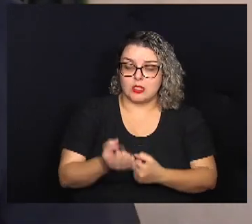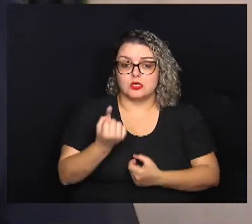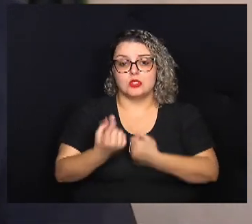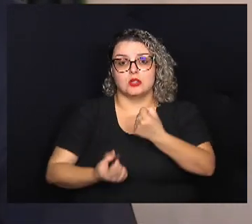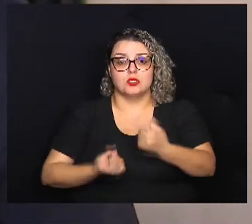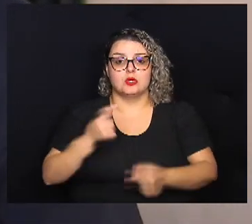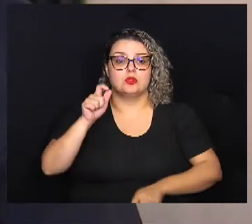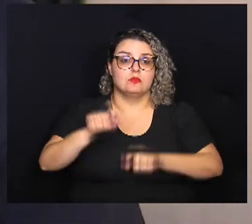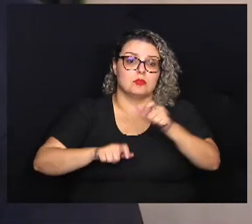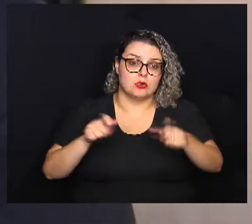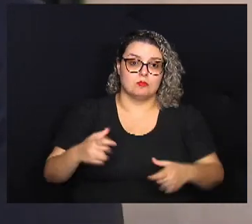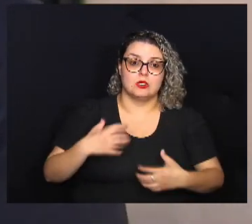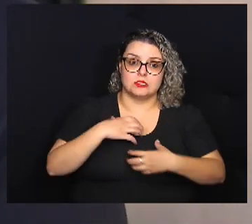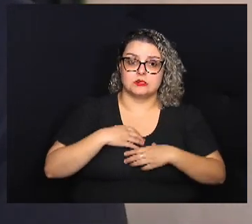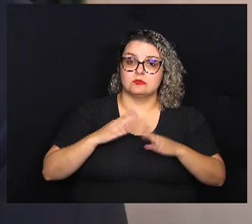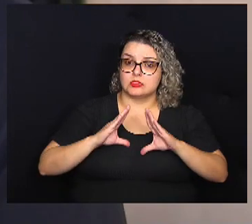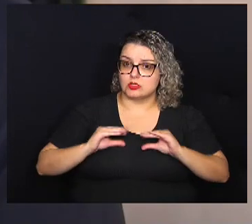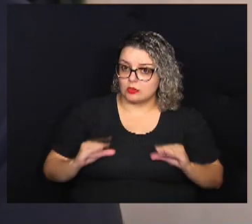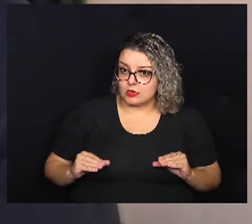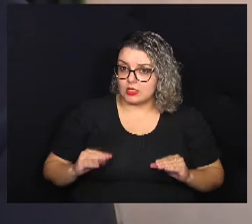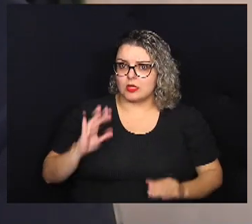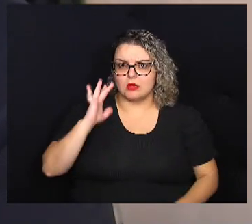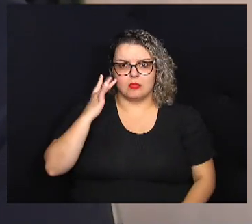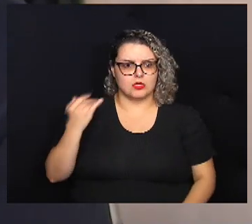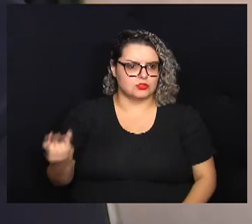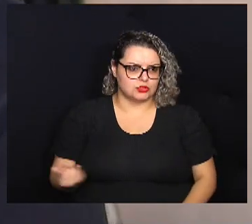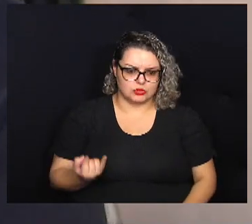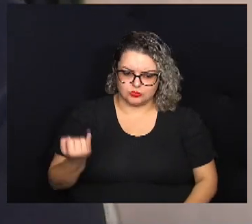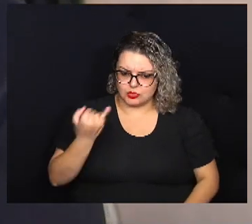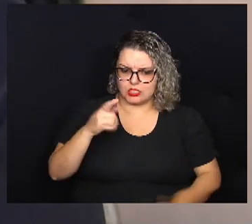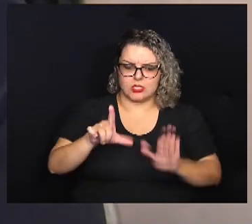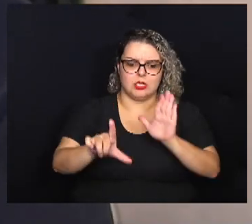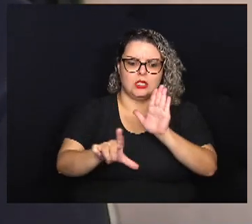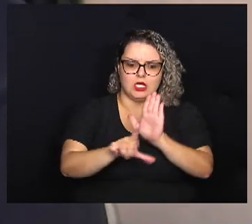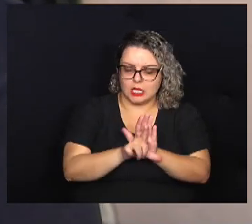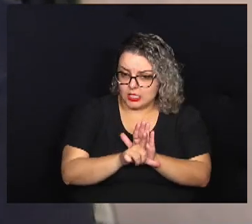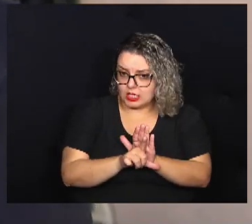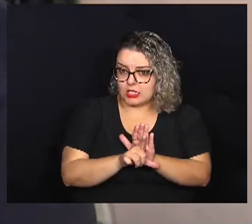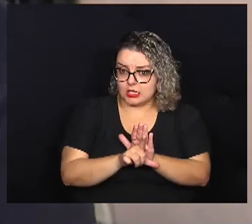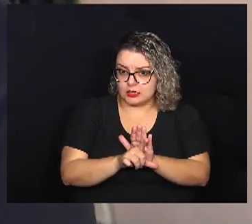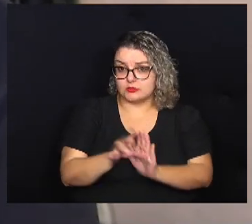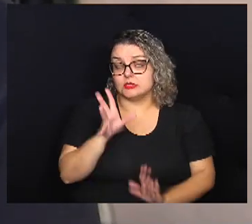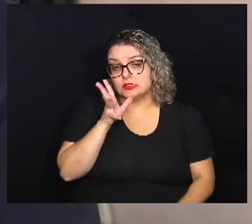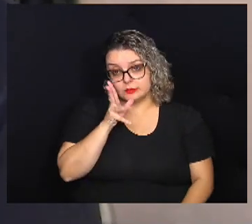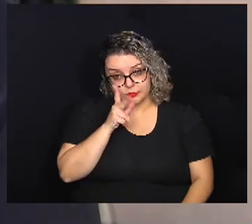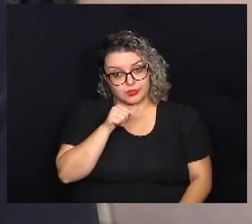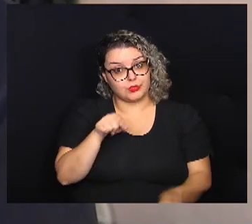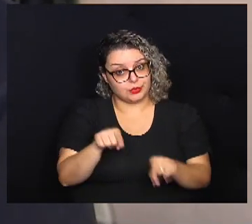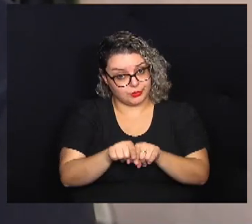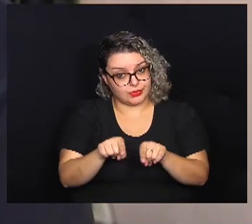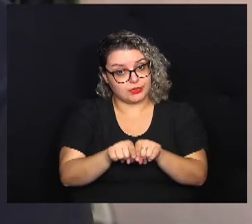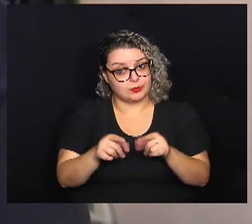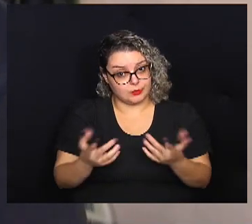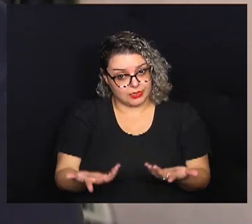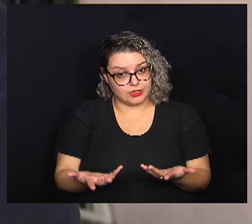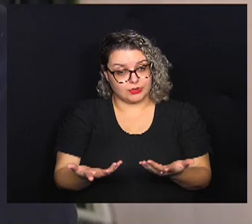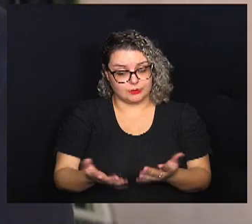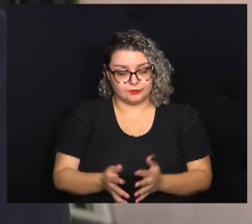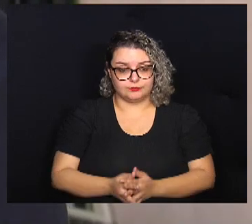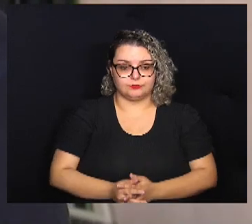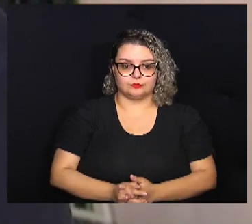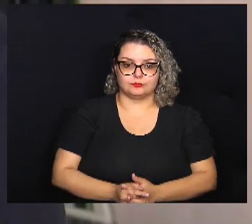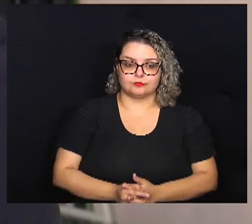pessoas se sintam mais confortáveis. Eu acho fundamental, acho que a lei ela demorou inclusive para